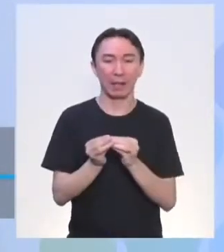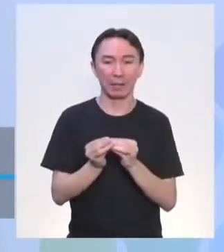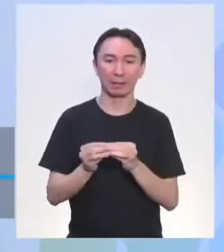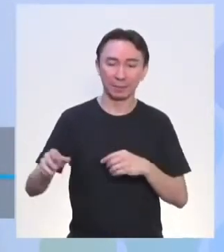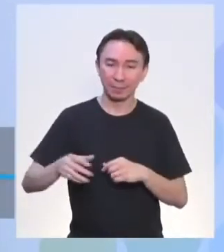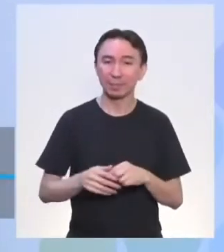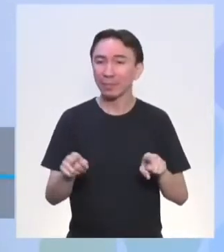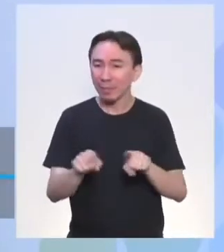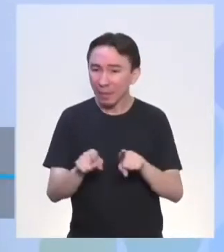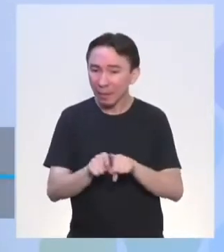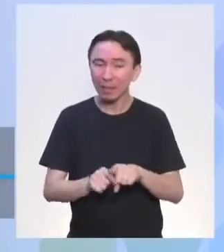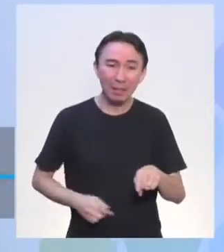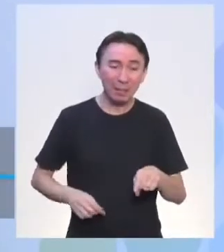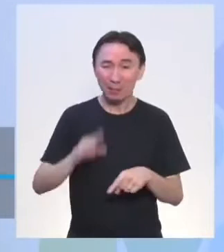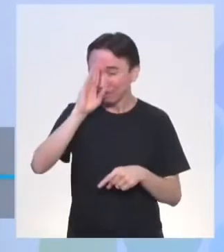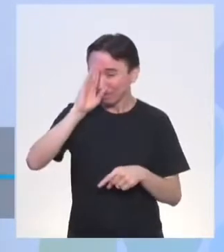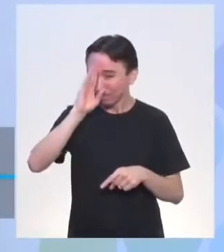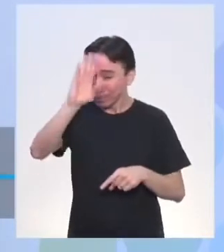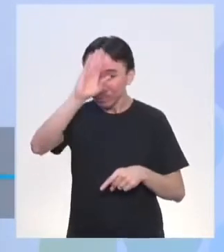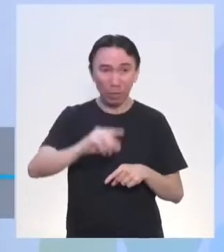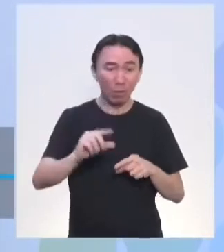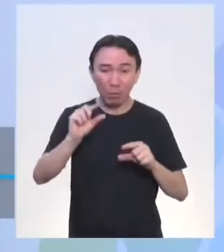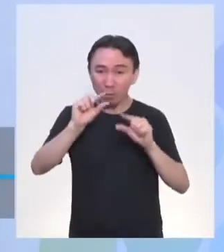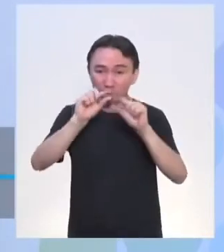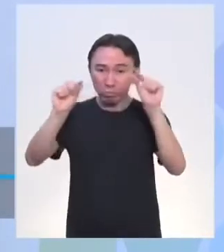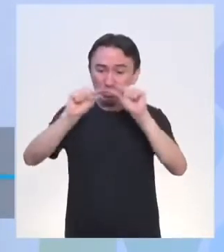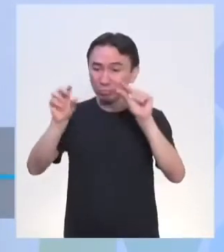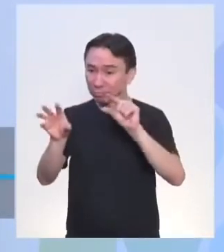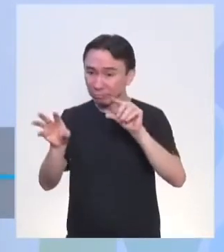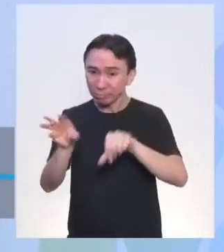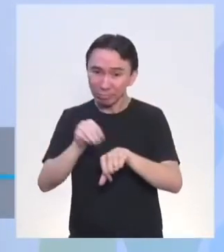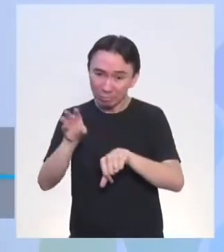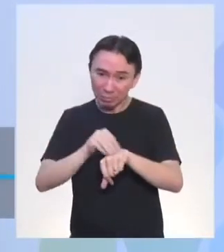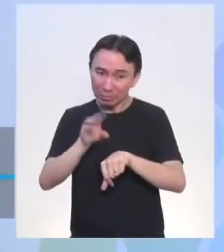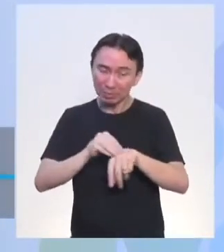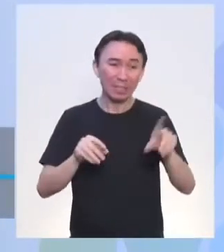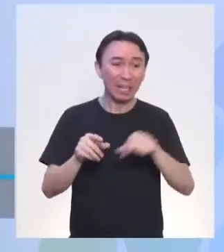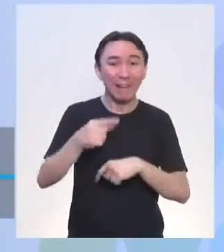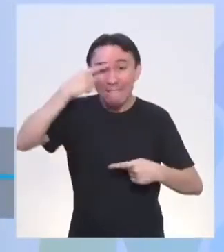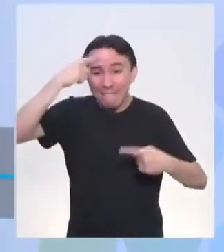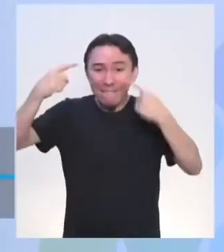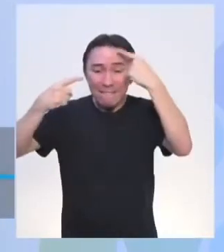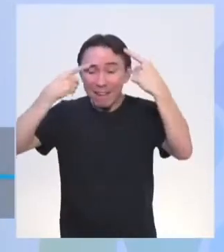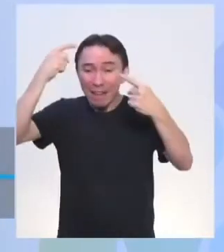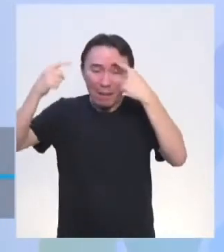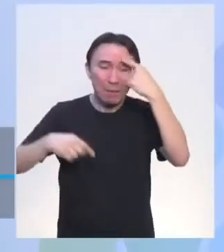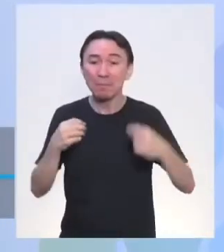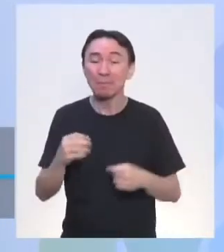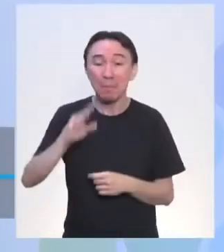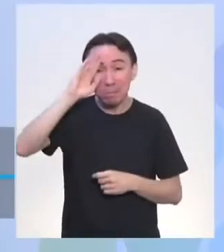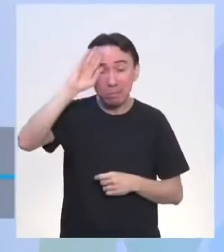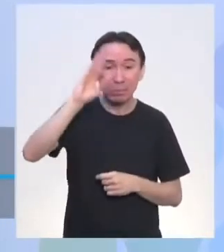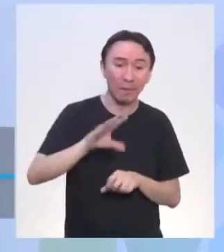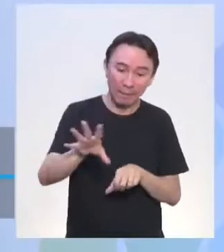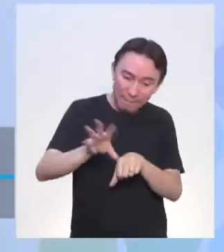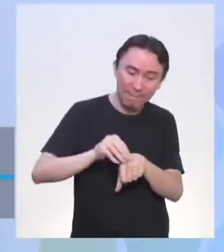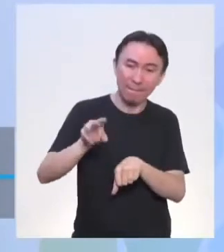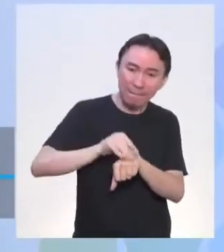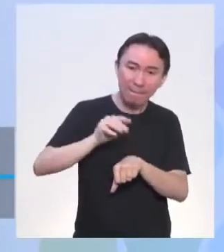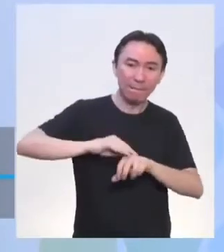marcar os pontos principais do texto, extrair as principais ideias do texto, tirar os pontos